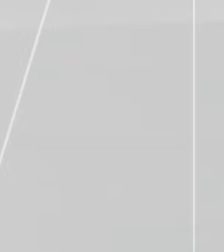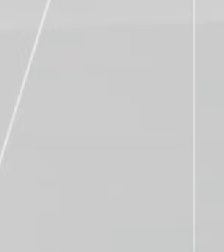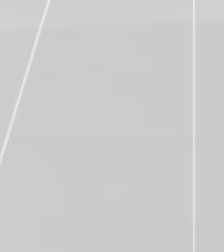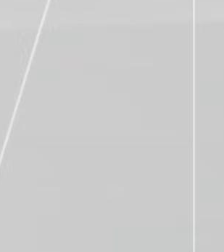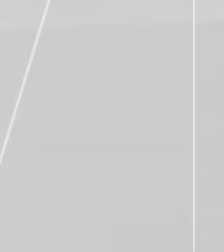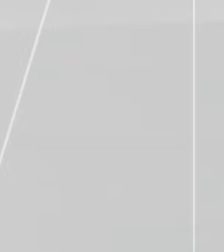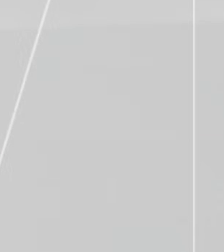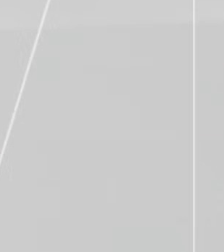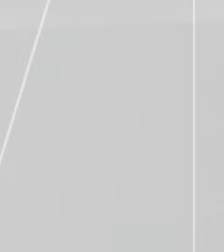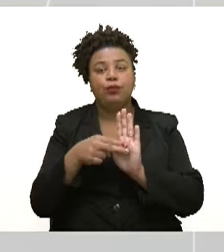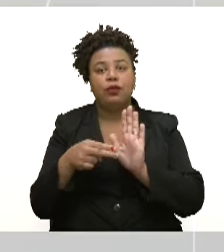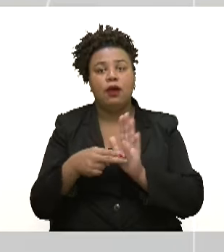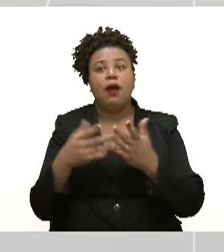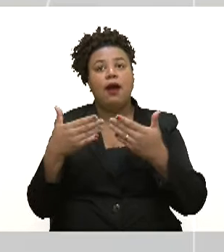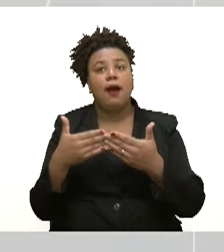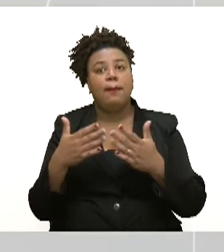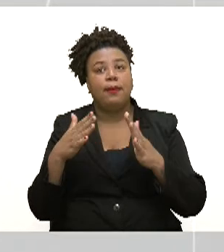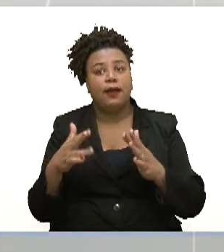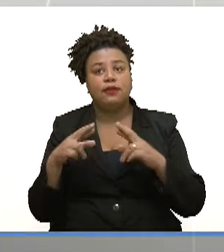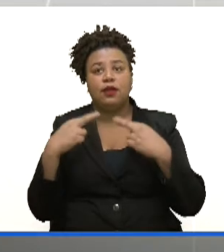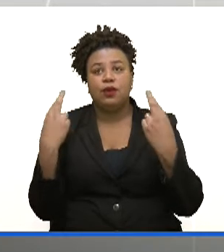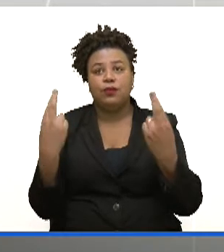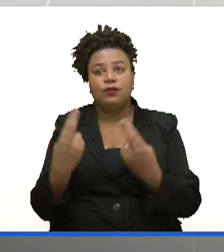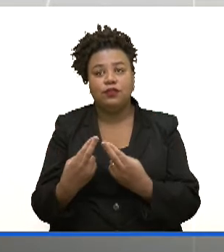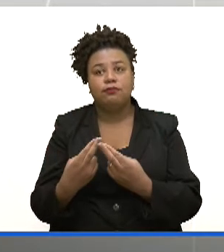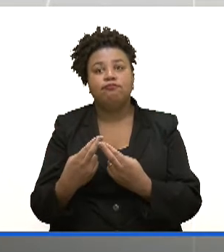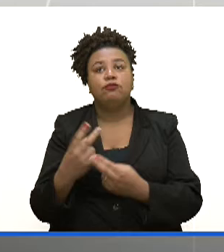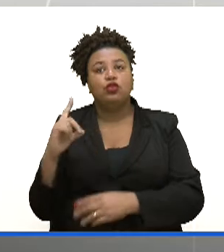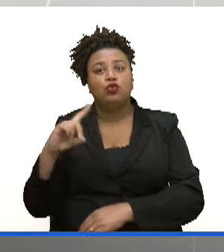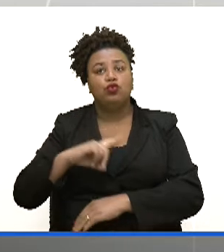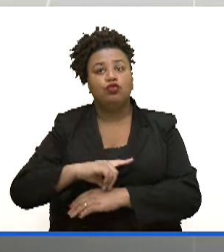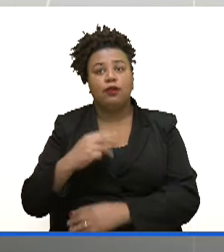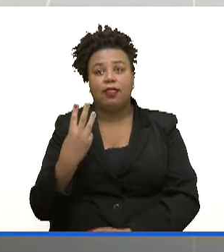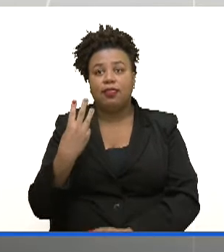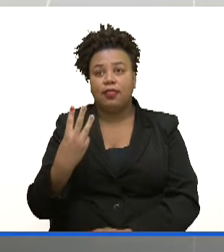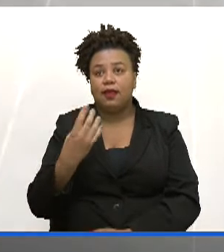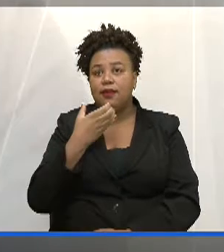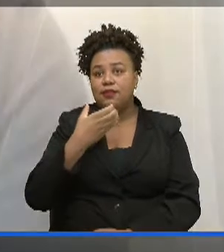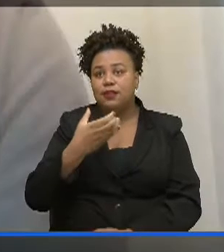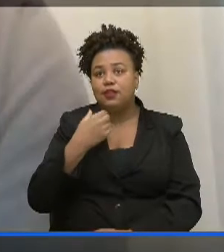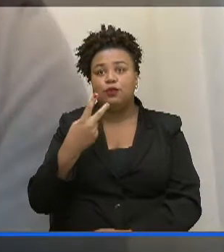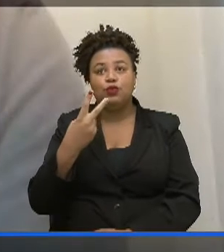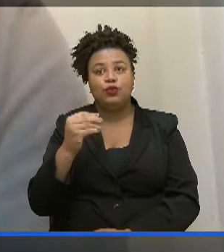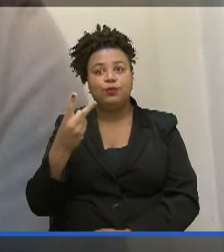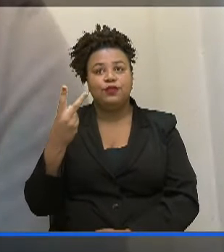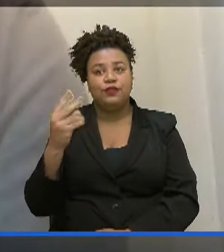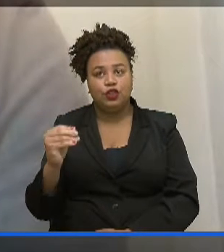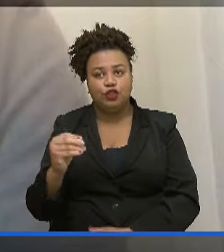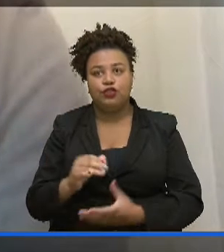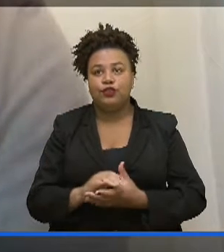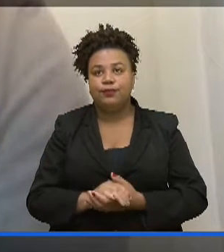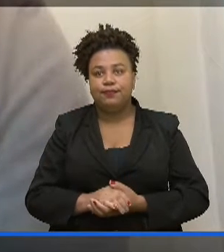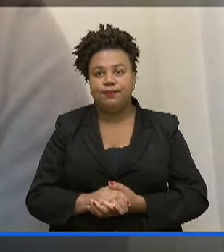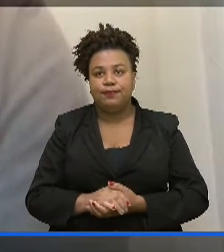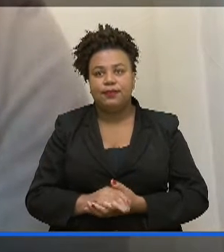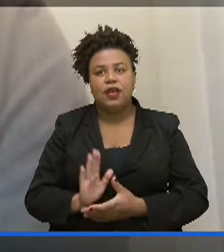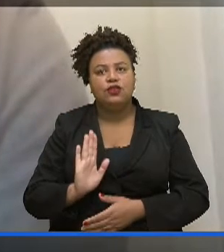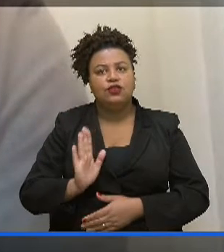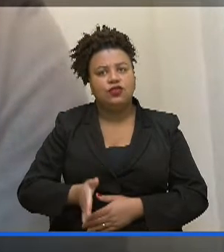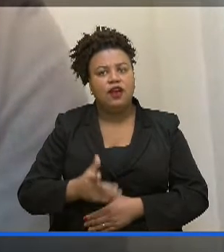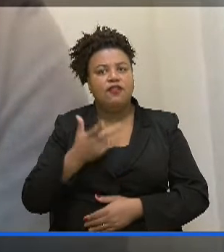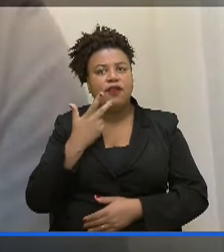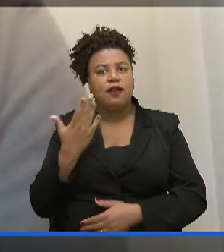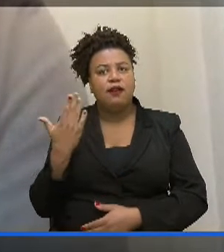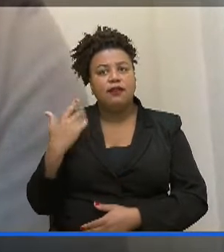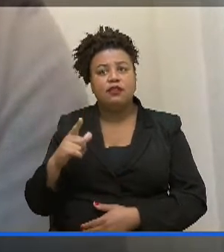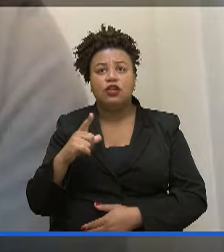regimental, declaro aberta a reunião ordinária desse dia 13 de dezembro de 2020. Já referi antes que